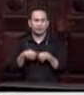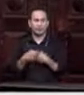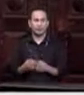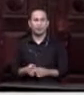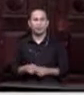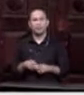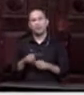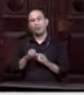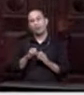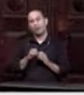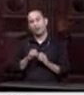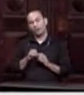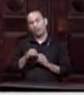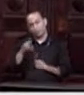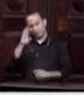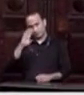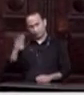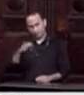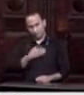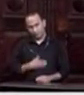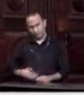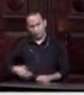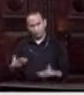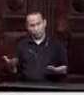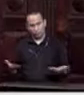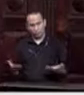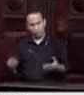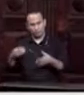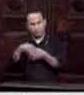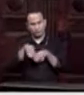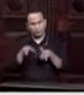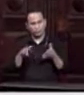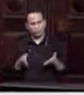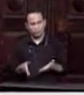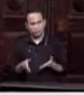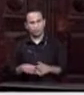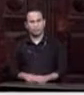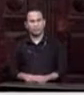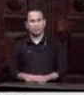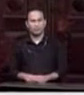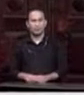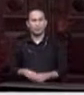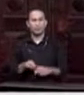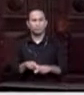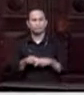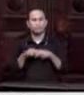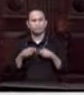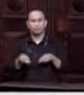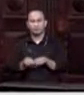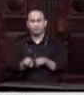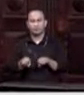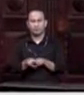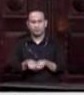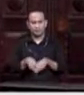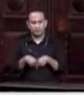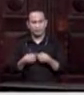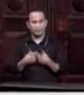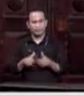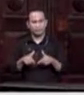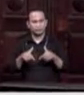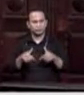do governo e relator da matéria que nós votamos hoje sessões extraordinárias pela forma também cordial